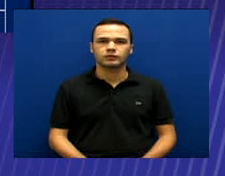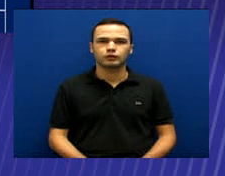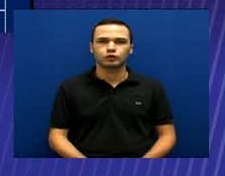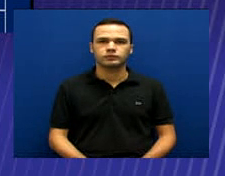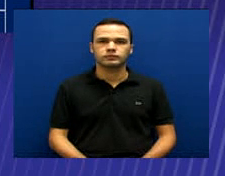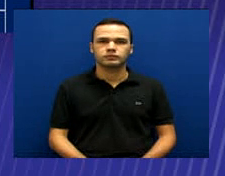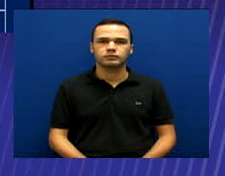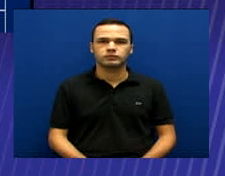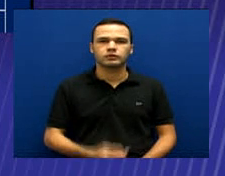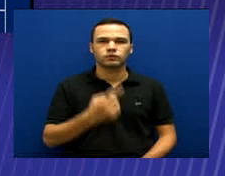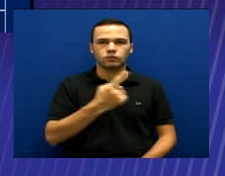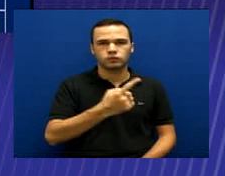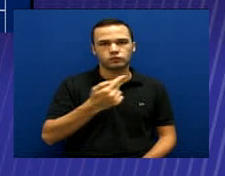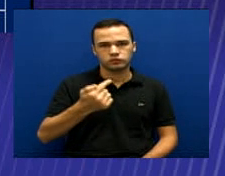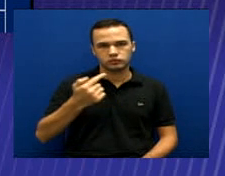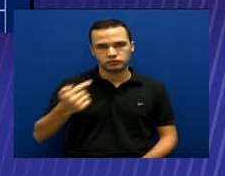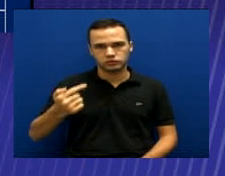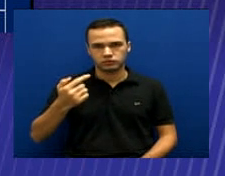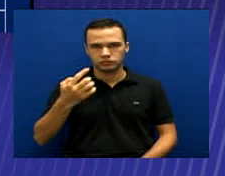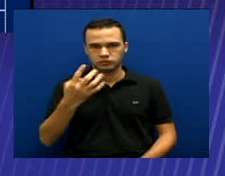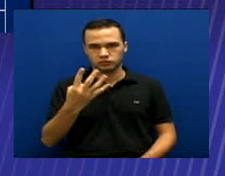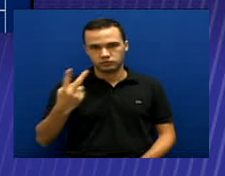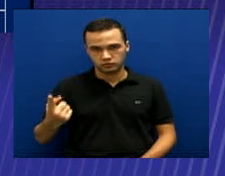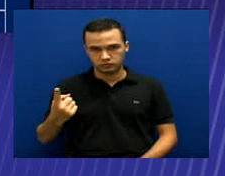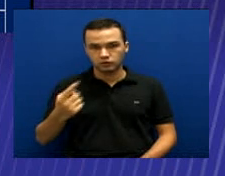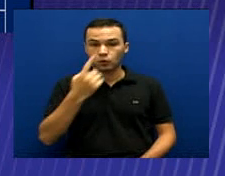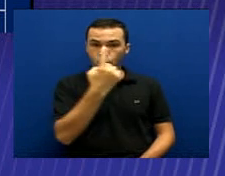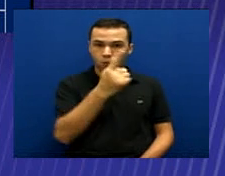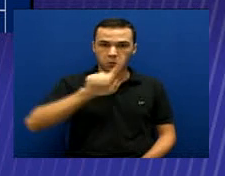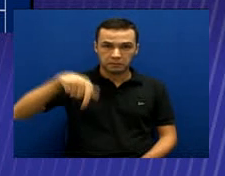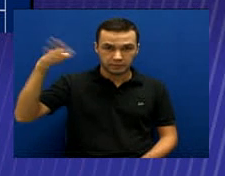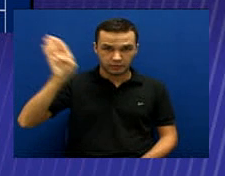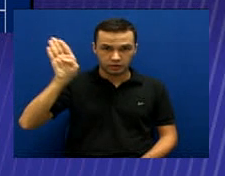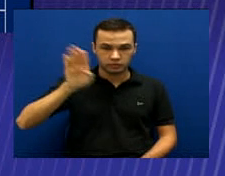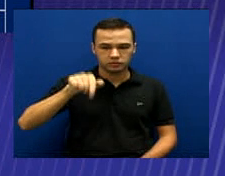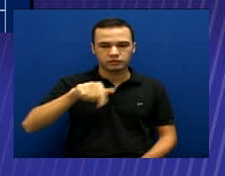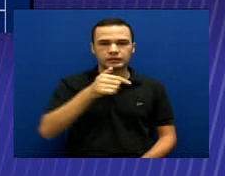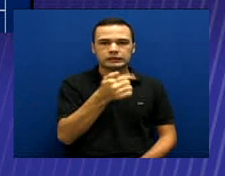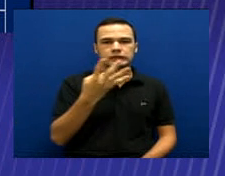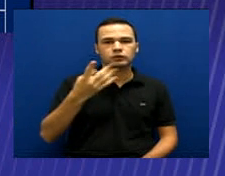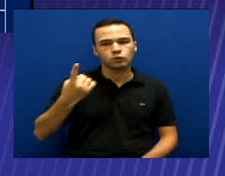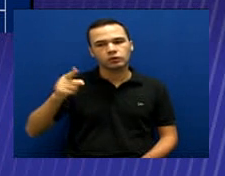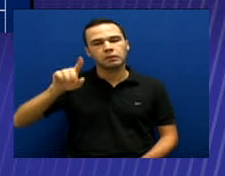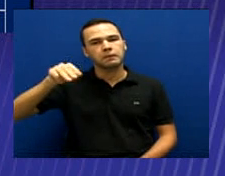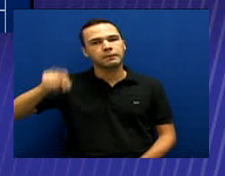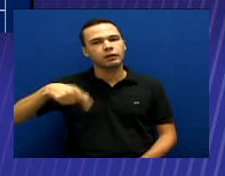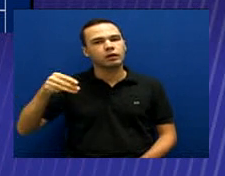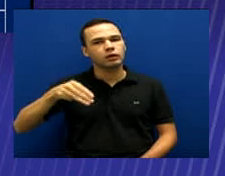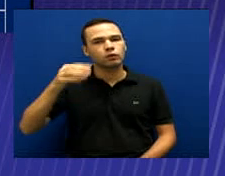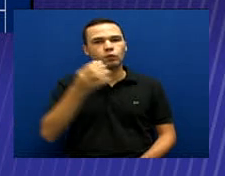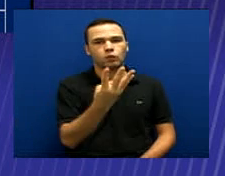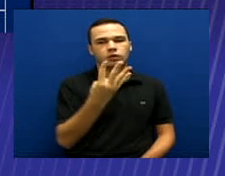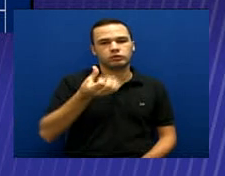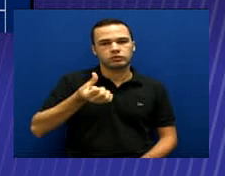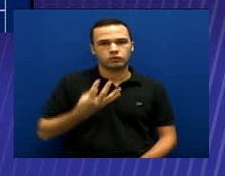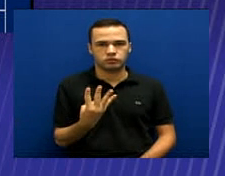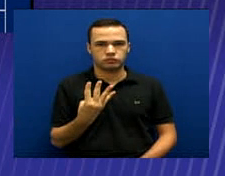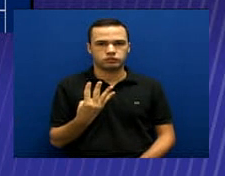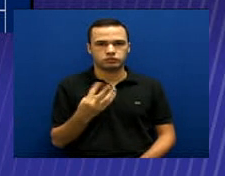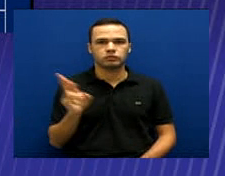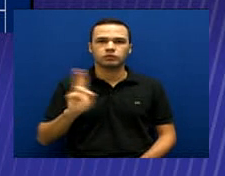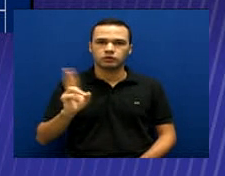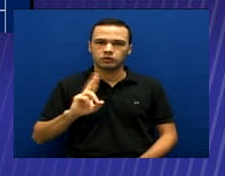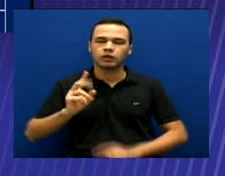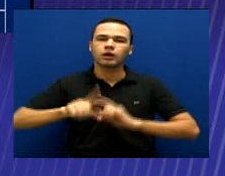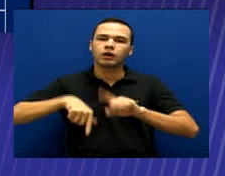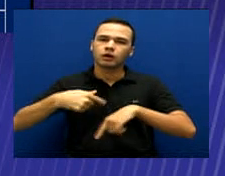1 741 1 1 bilhão setecentos e quarenta e um milhões 464 aí